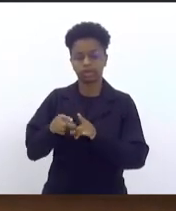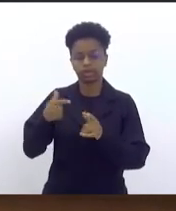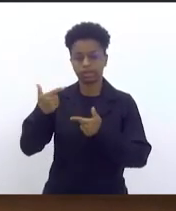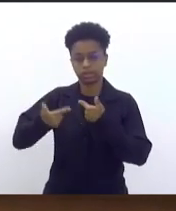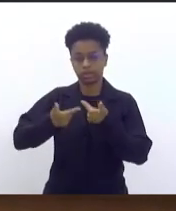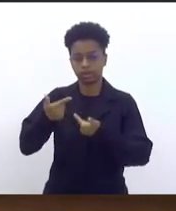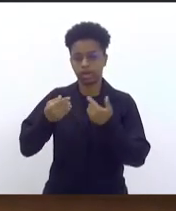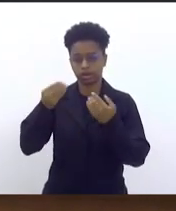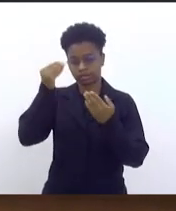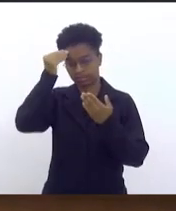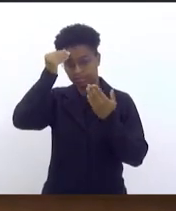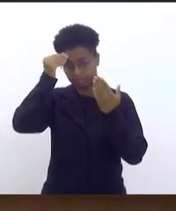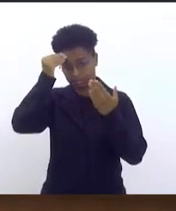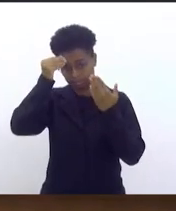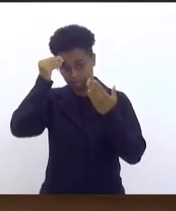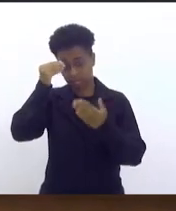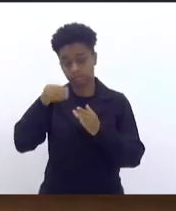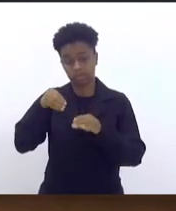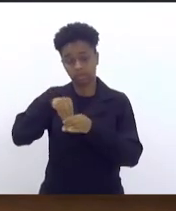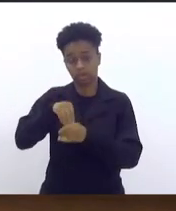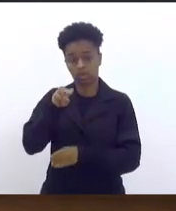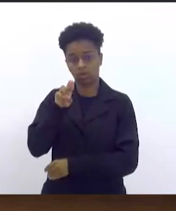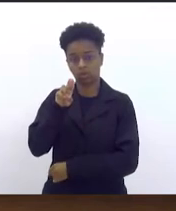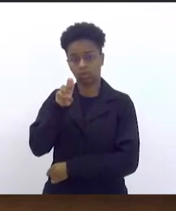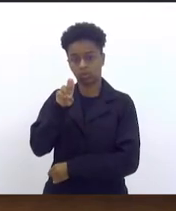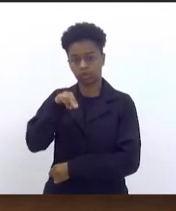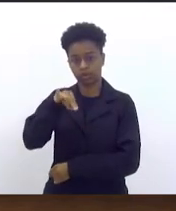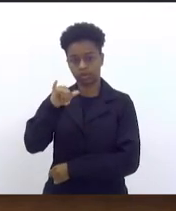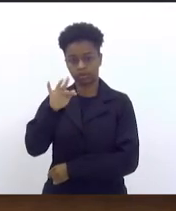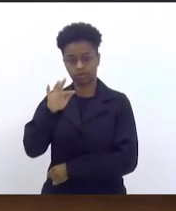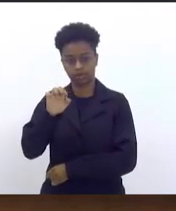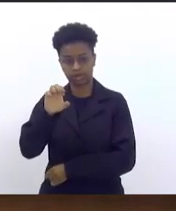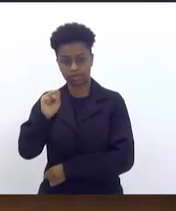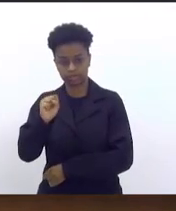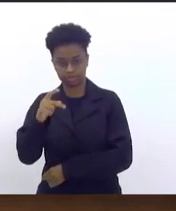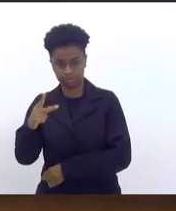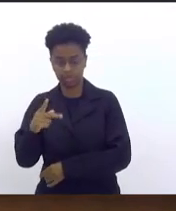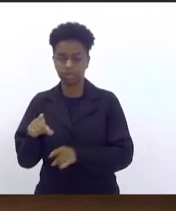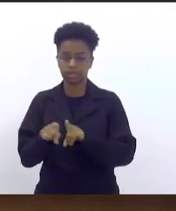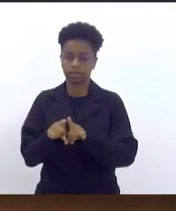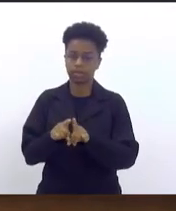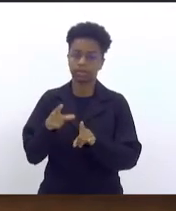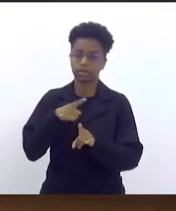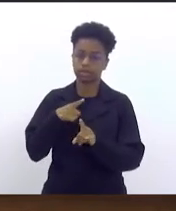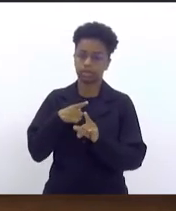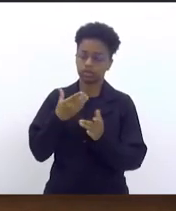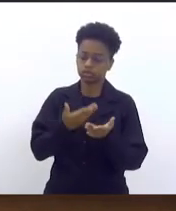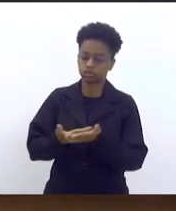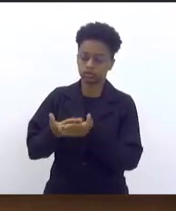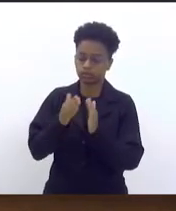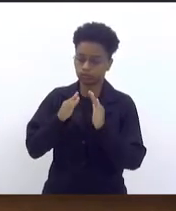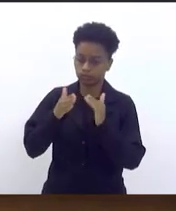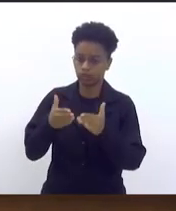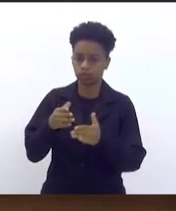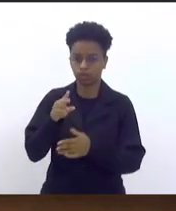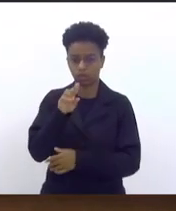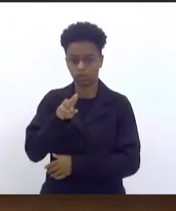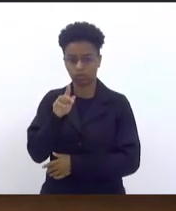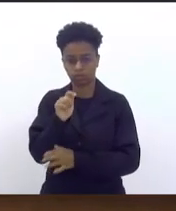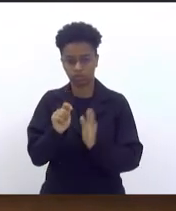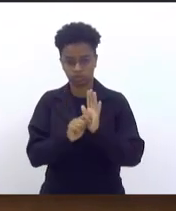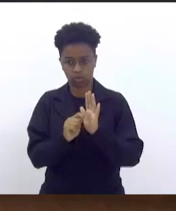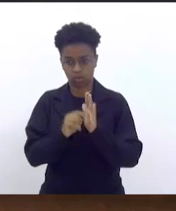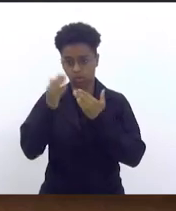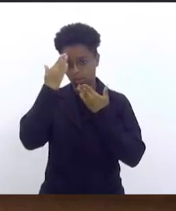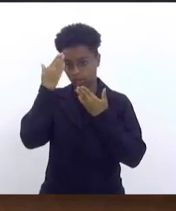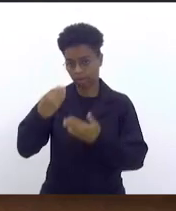e possuem uma extensação no algo da políticas públicas destinada a prevenção ao uso de drogas Dr Marcelo muito obrigado